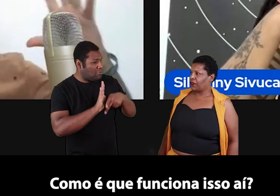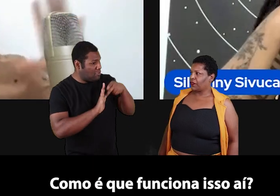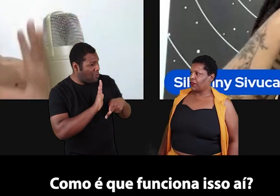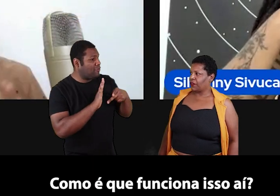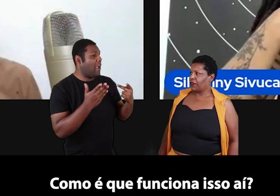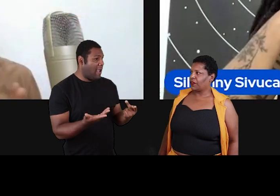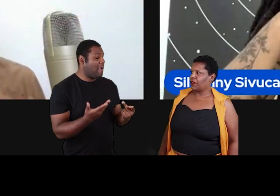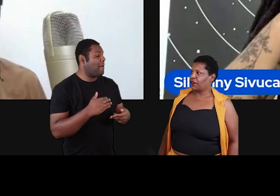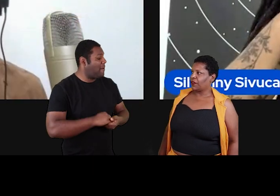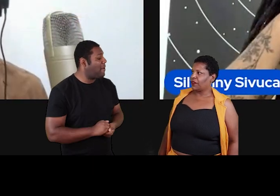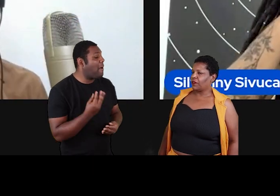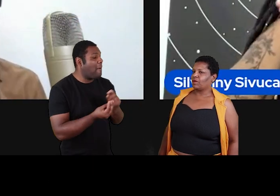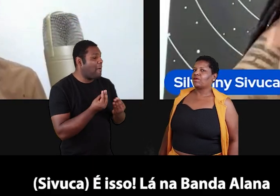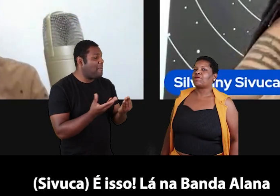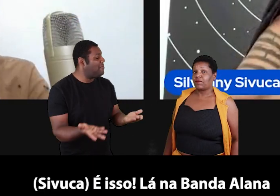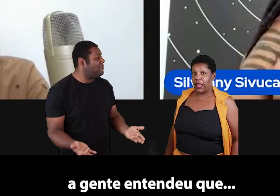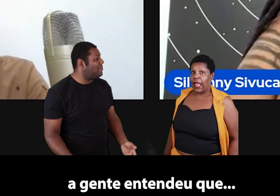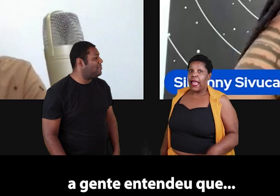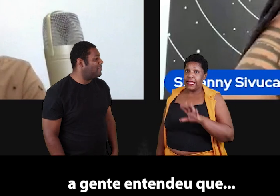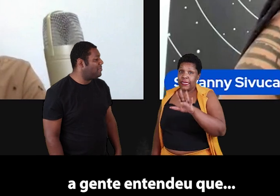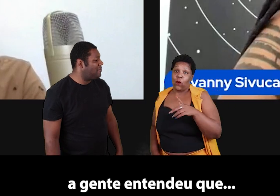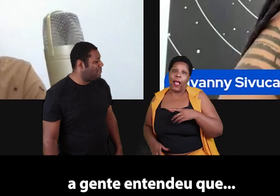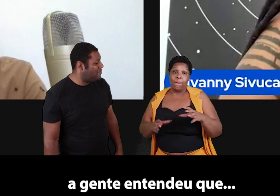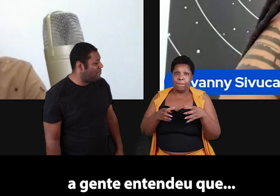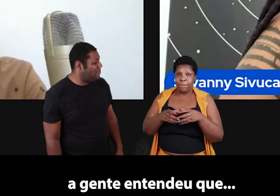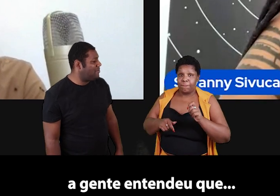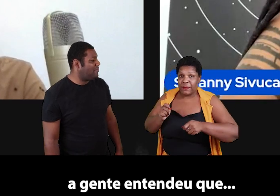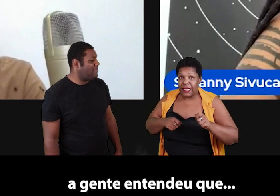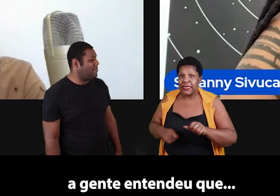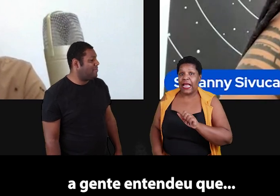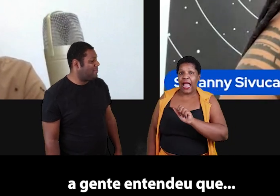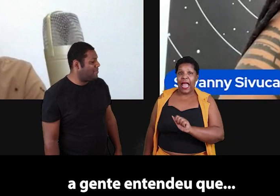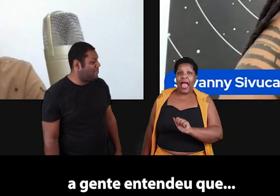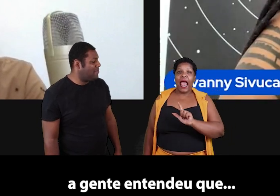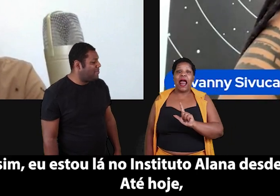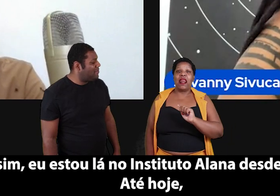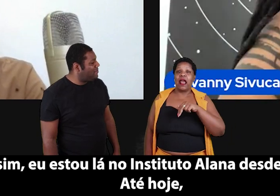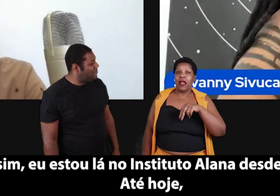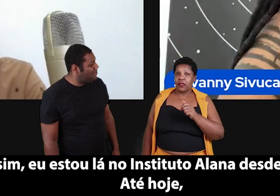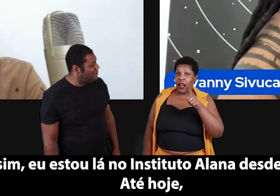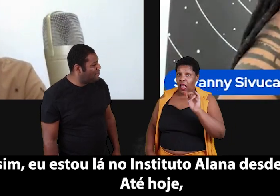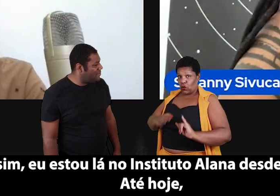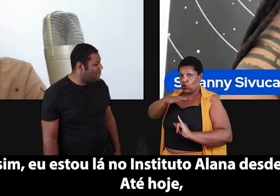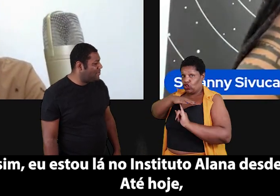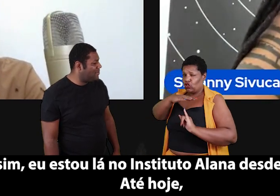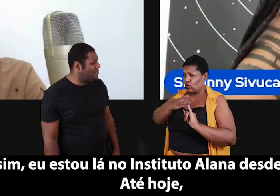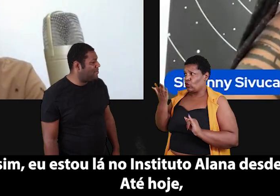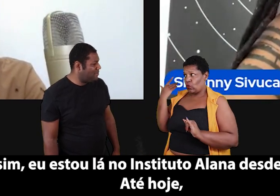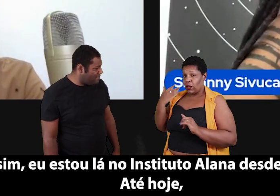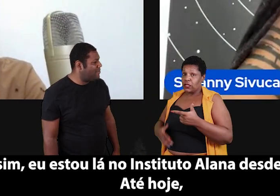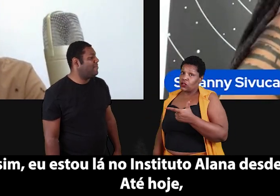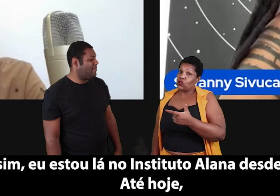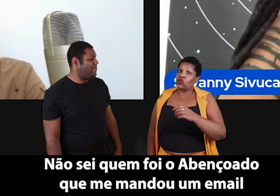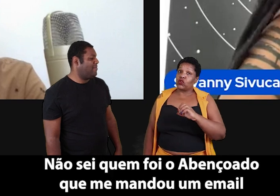funciona isso? É isso. Lá na Banda Alana, a gente entendeu que, assim, eu tô lá no Instituto Alana desde